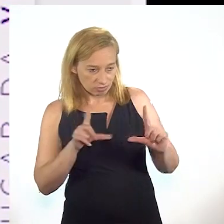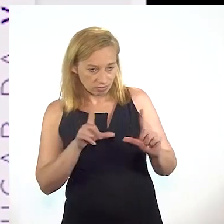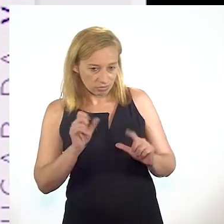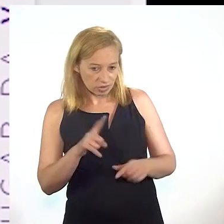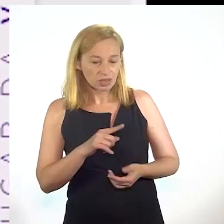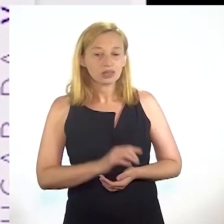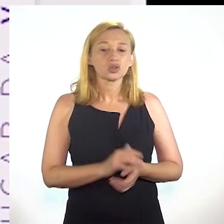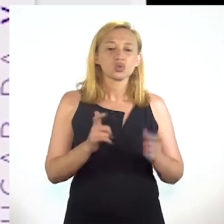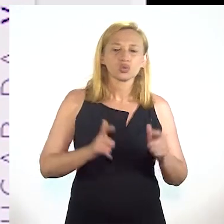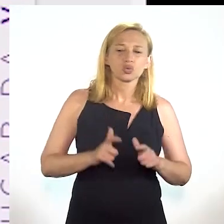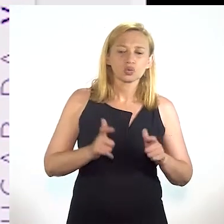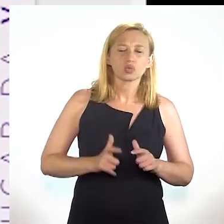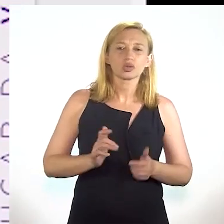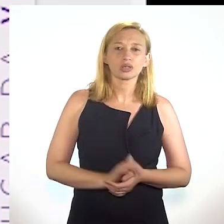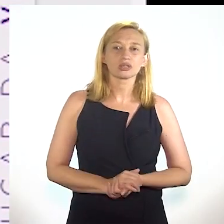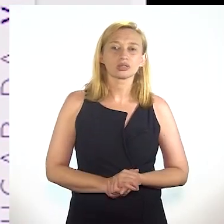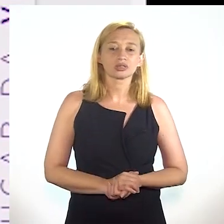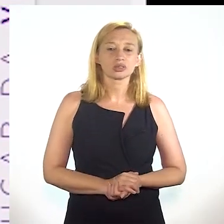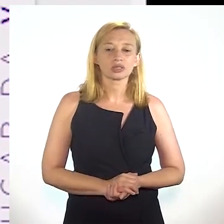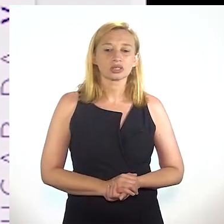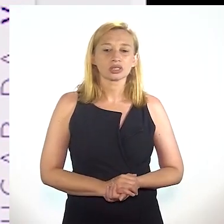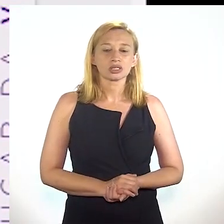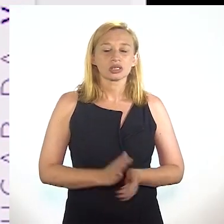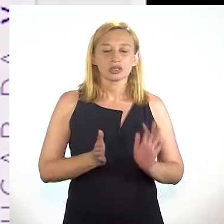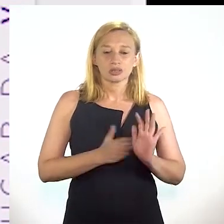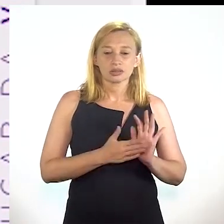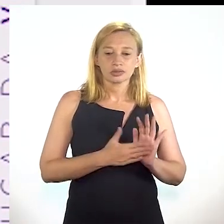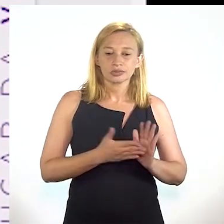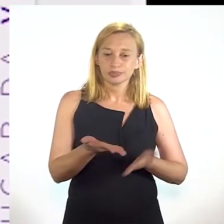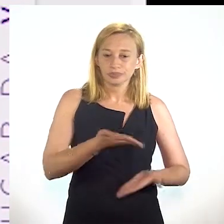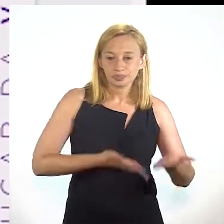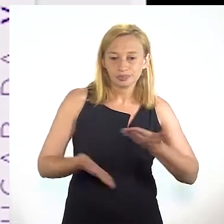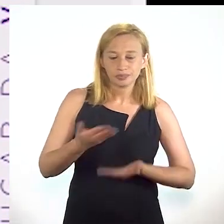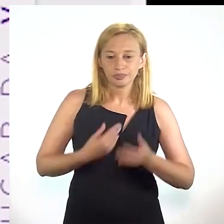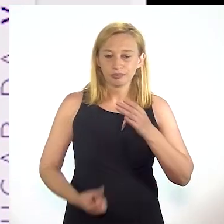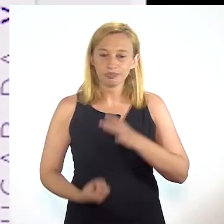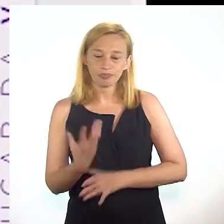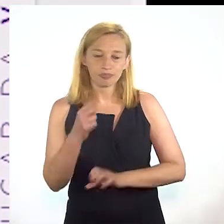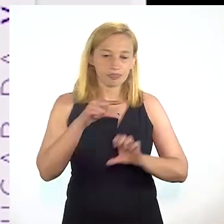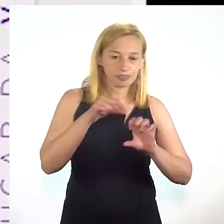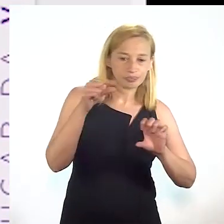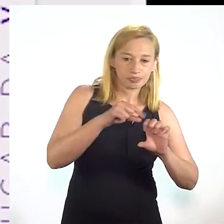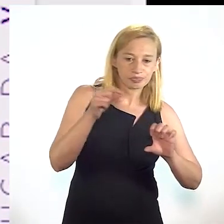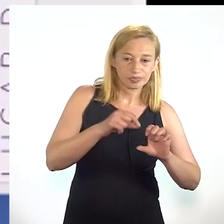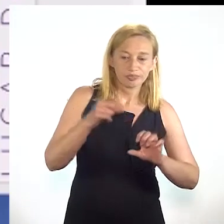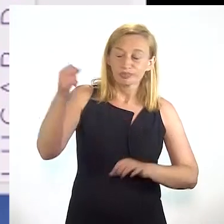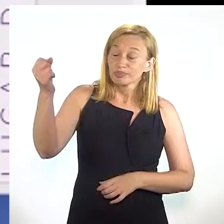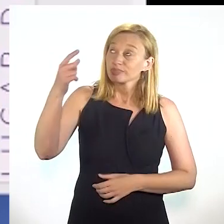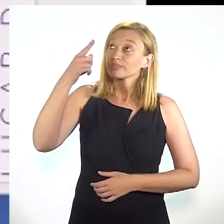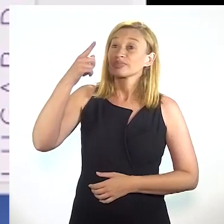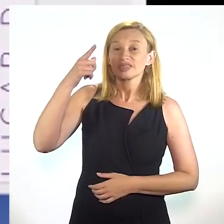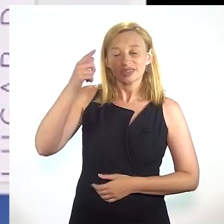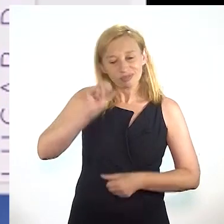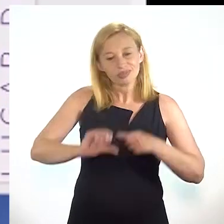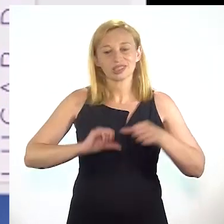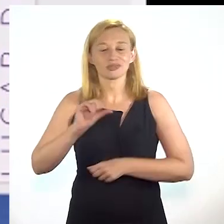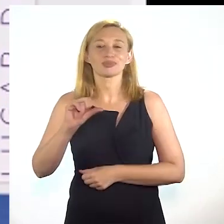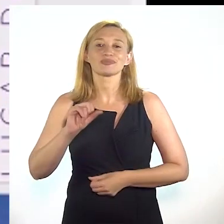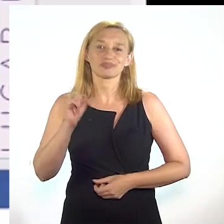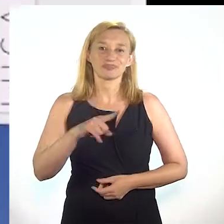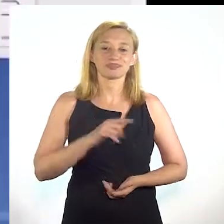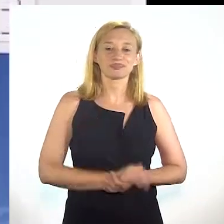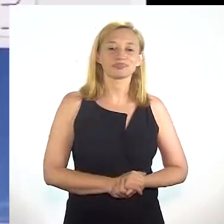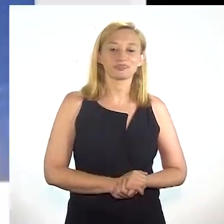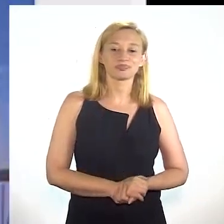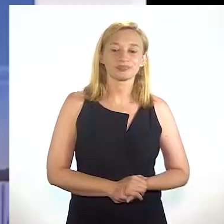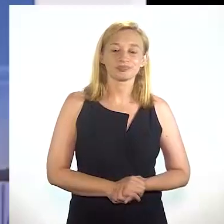para ver a minha tela, né? É um lugar que é isso, o nosso propósito é esse de colaborar, co-criar, empreender e inspirar para